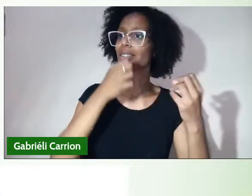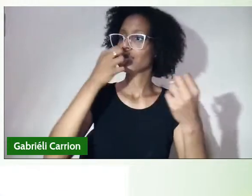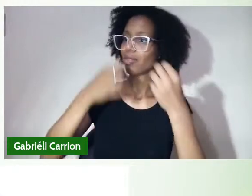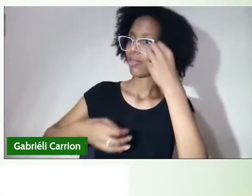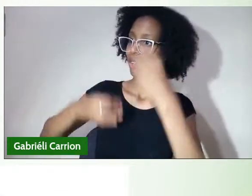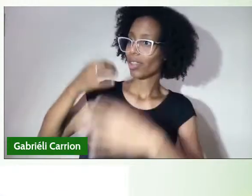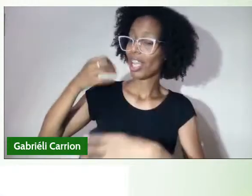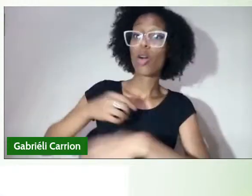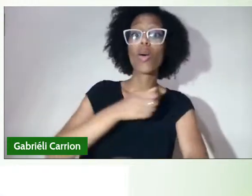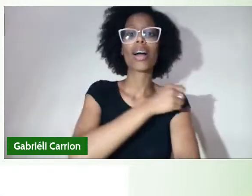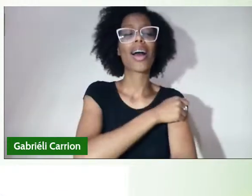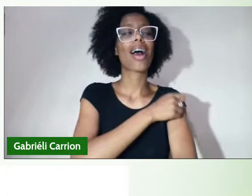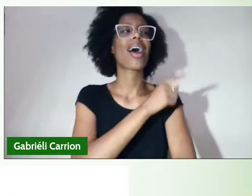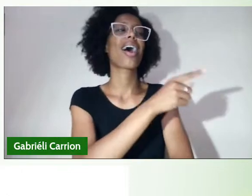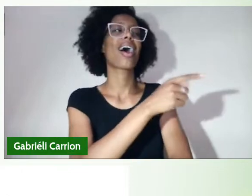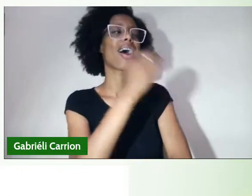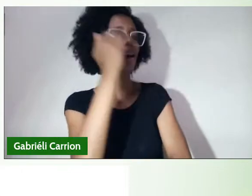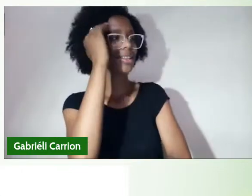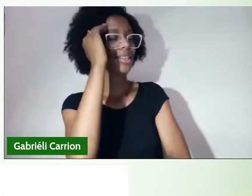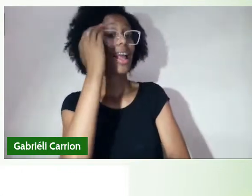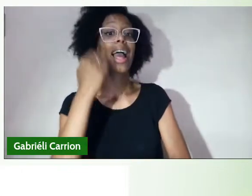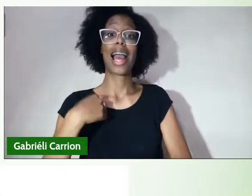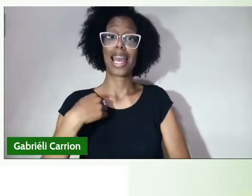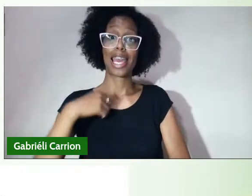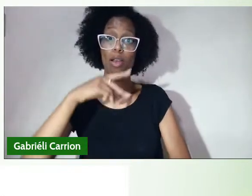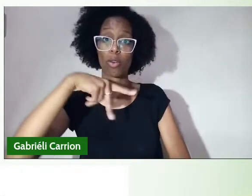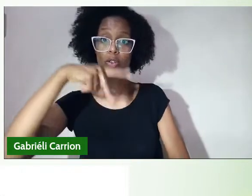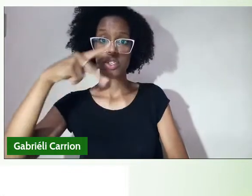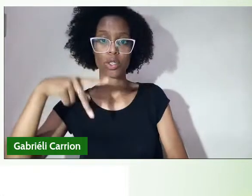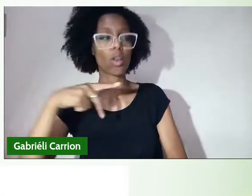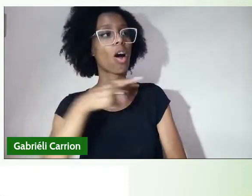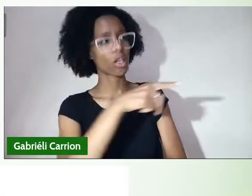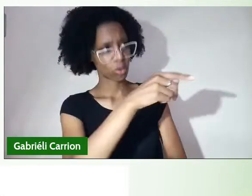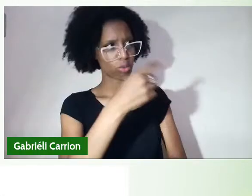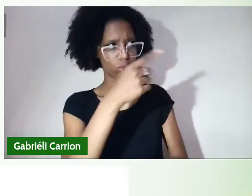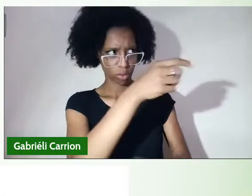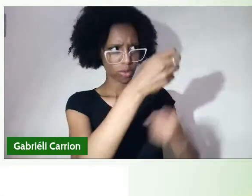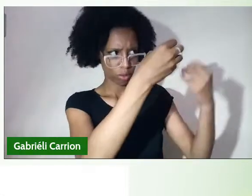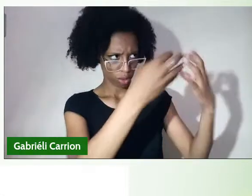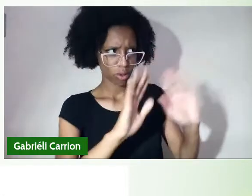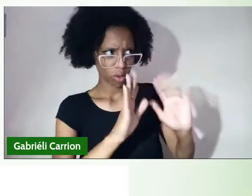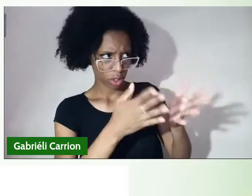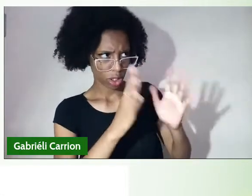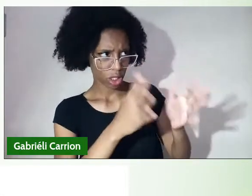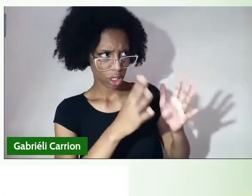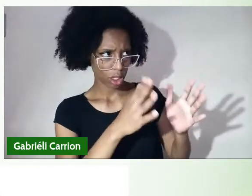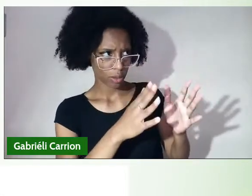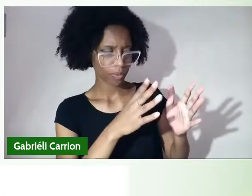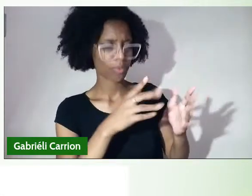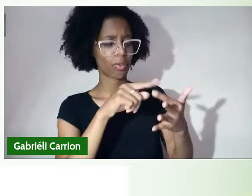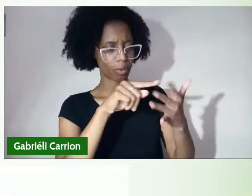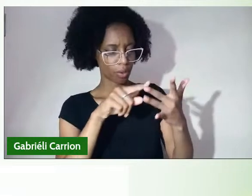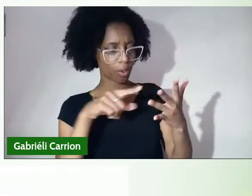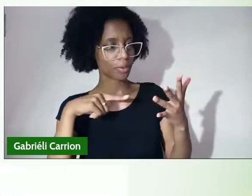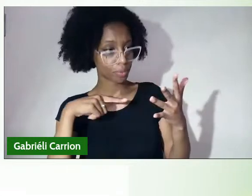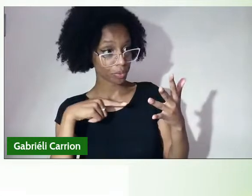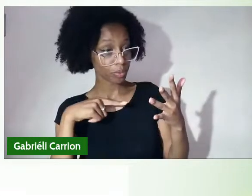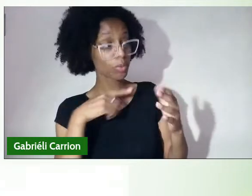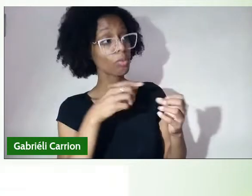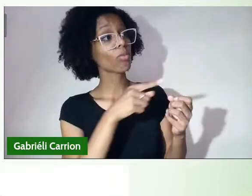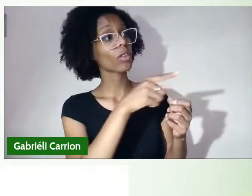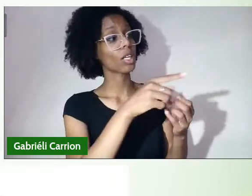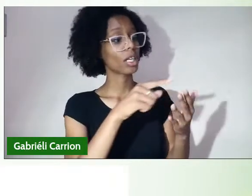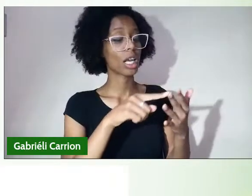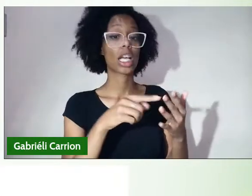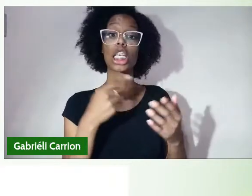explica exatamente o seguinte, bom, então vamos fazer o seguinte agora, a partir desse seu erro, que realmente é uma criança, existem as diretrizes nutricionais que colocam que uma